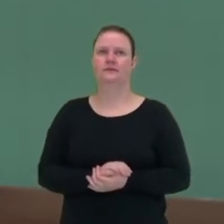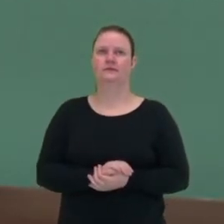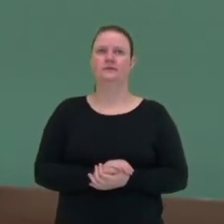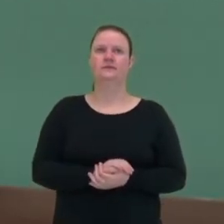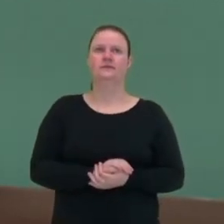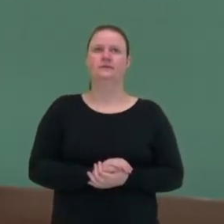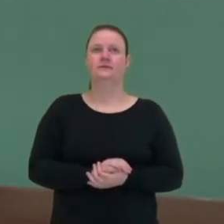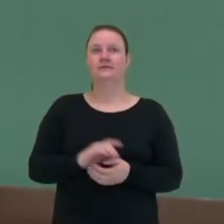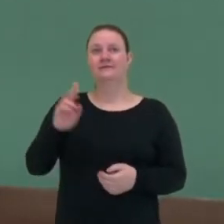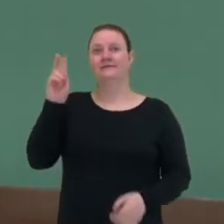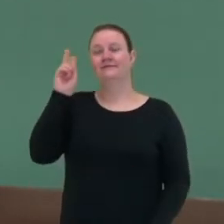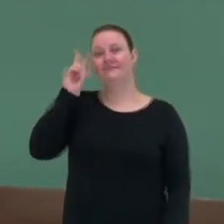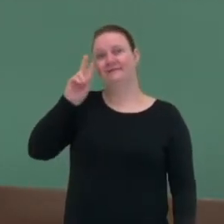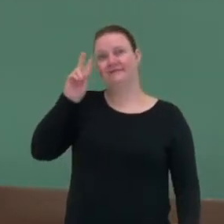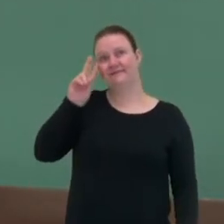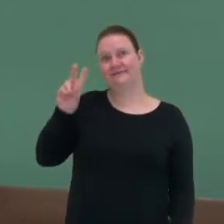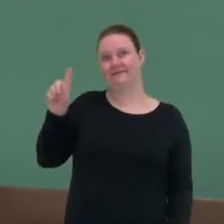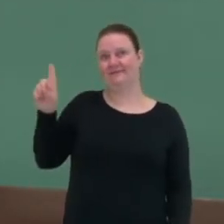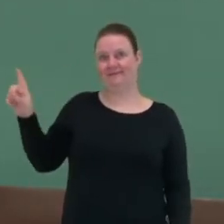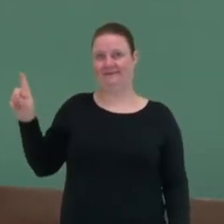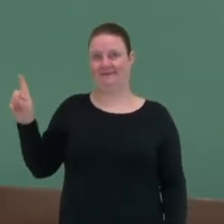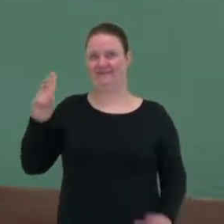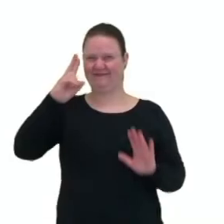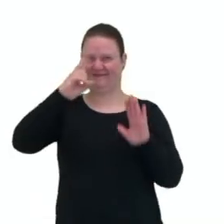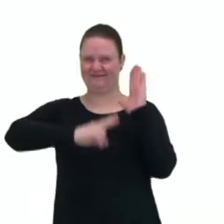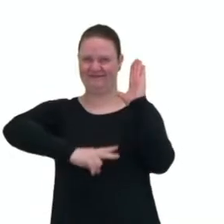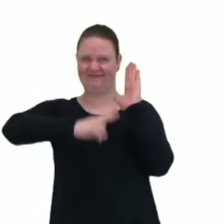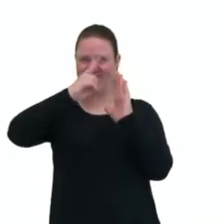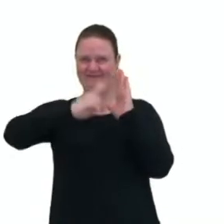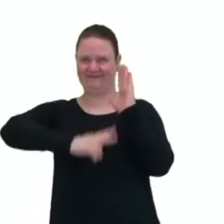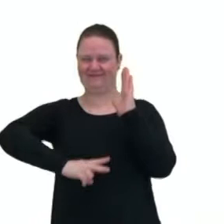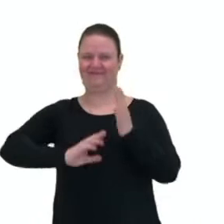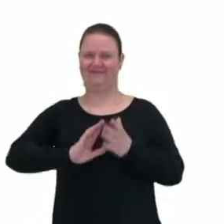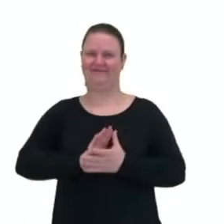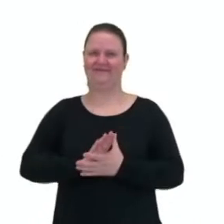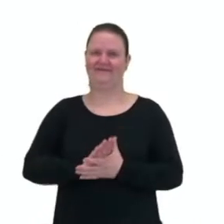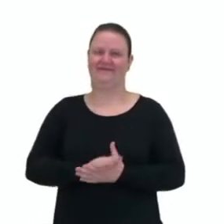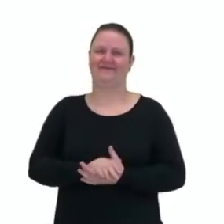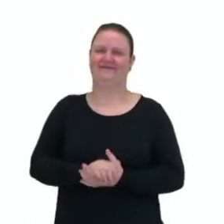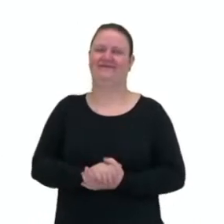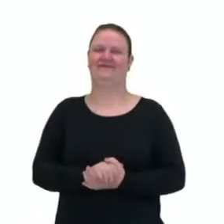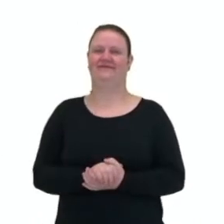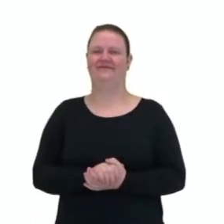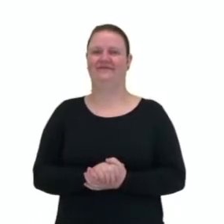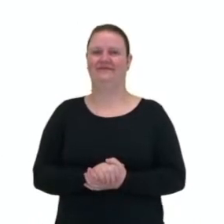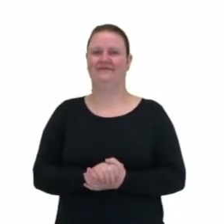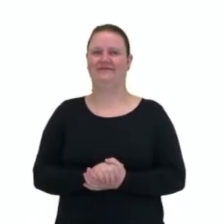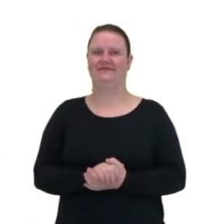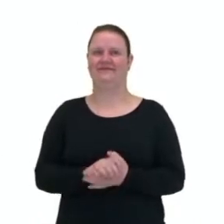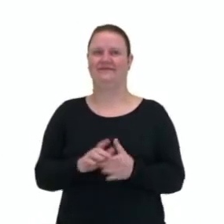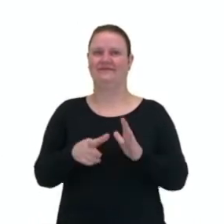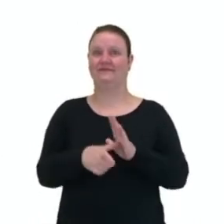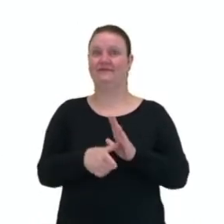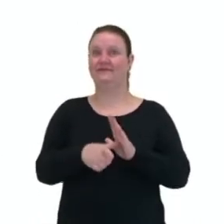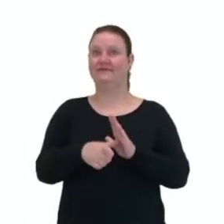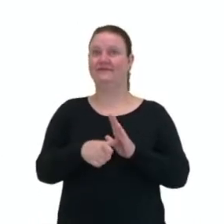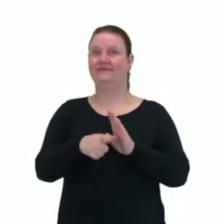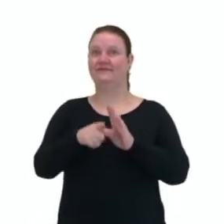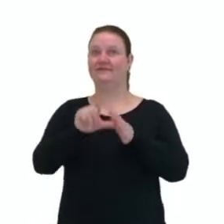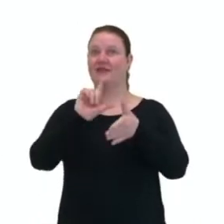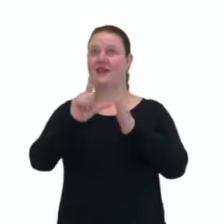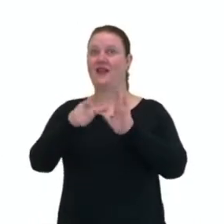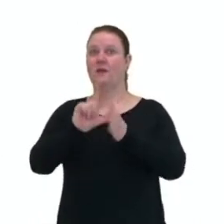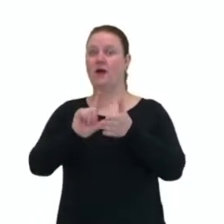Na trajetória dos Jogos Olímpicos, o arco e flecha foi incluído na disputa muito antes da fundação